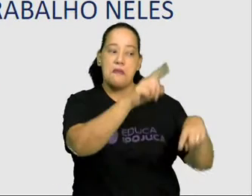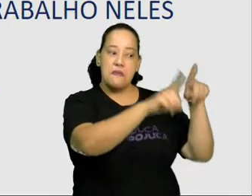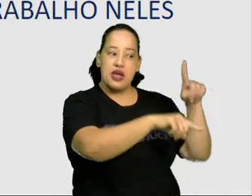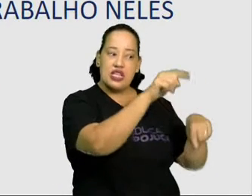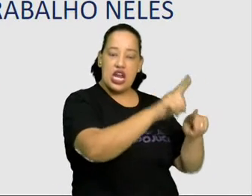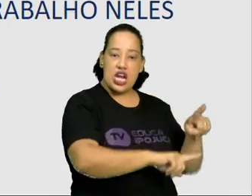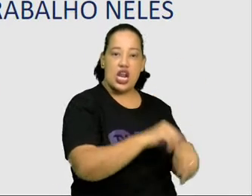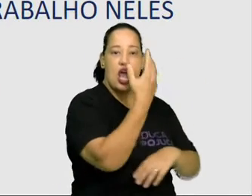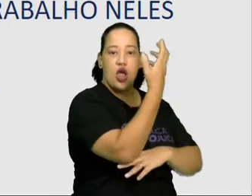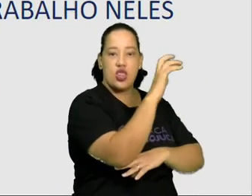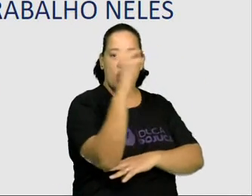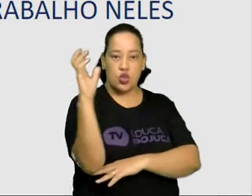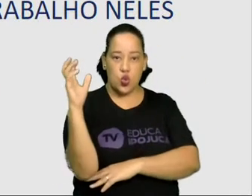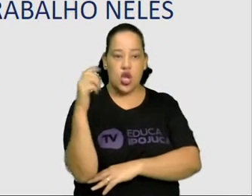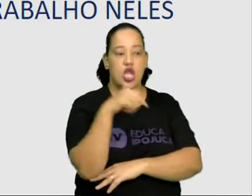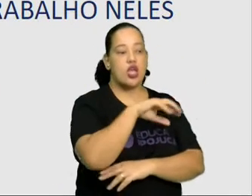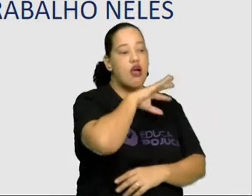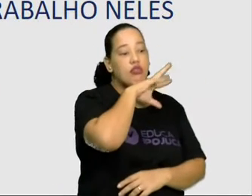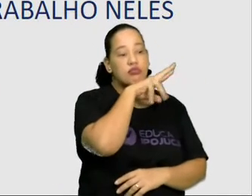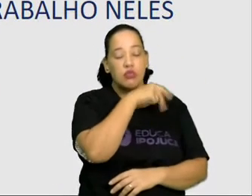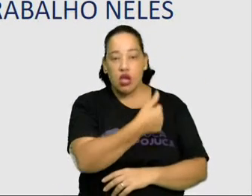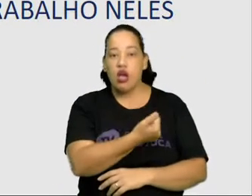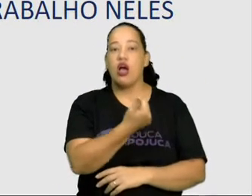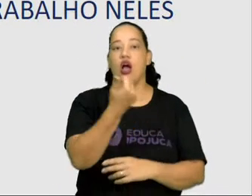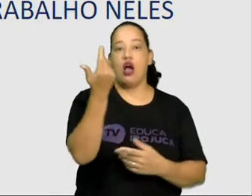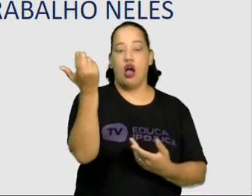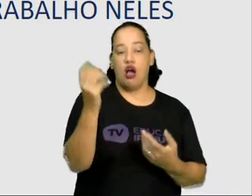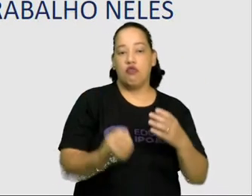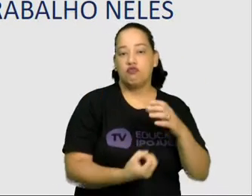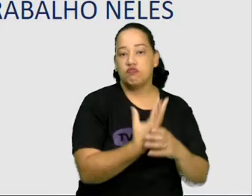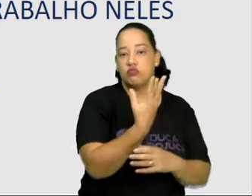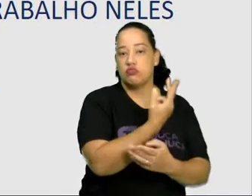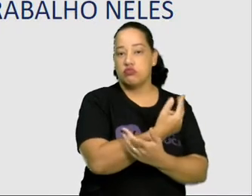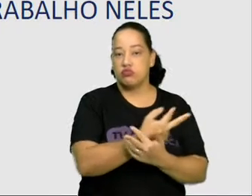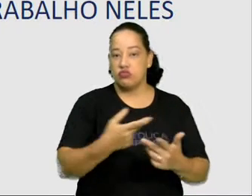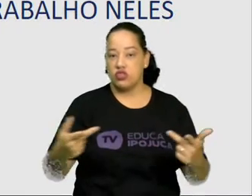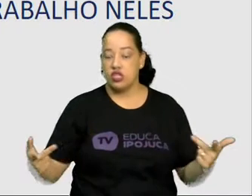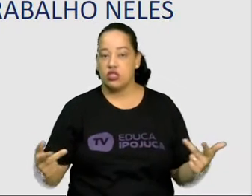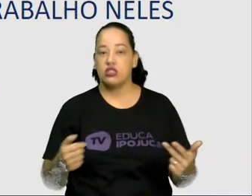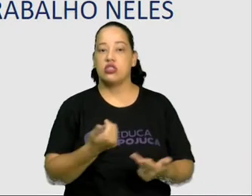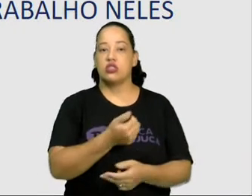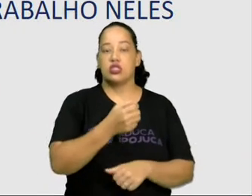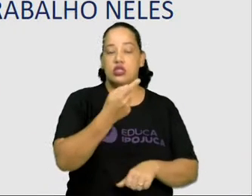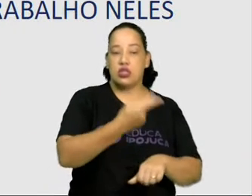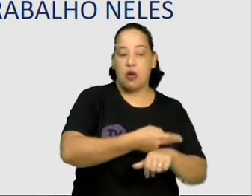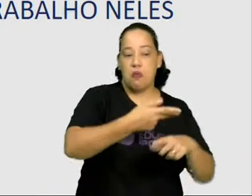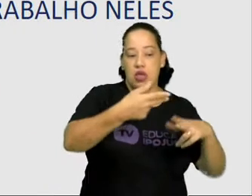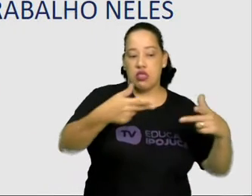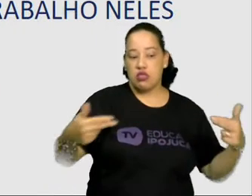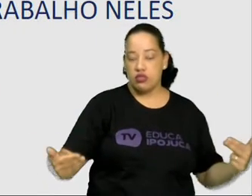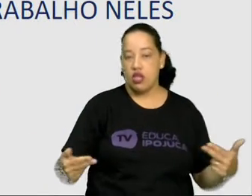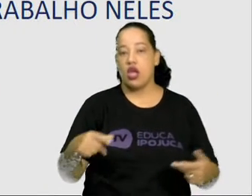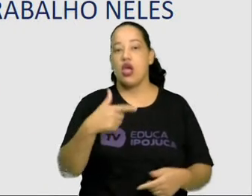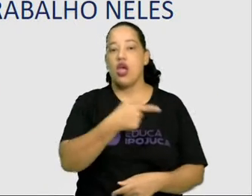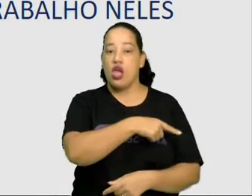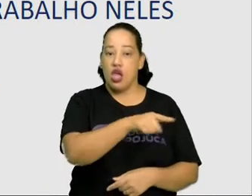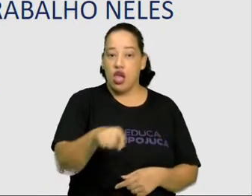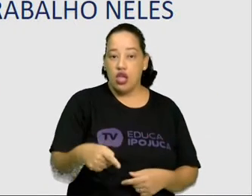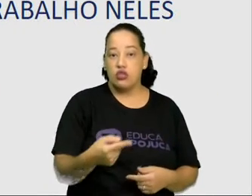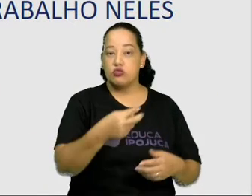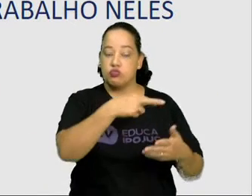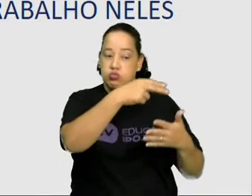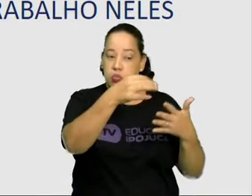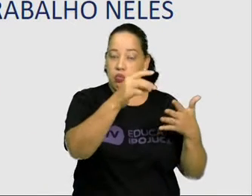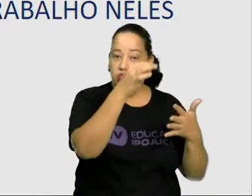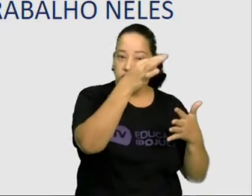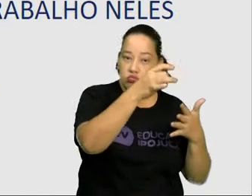natureza, de origem animal, vegetal, mineral e seus derivados, as formas